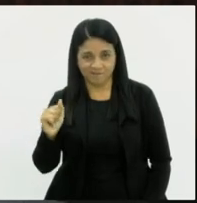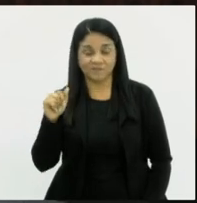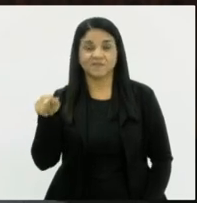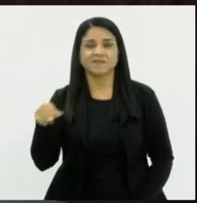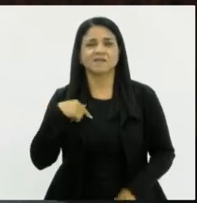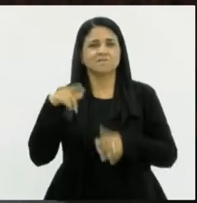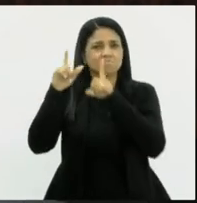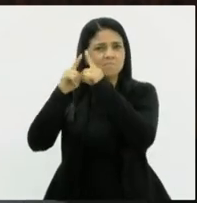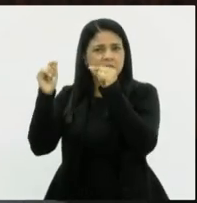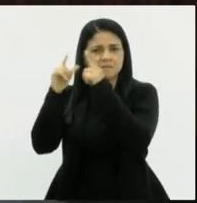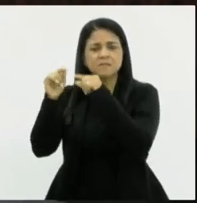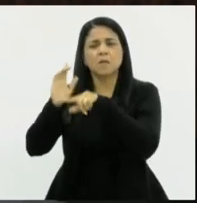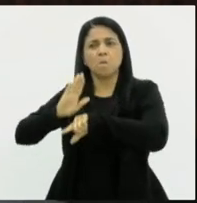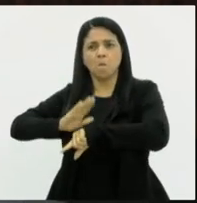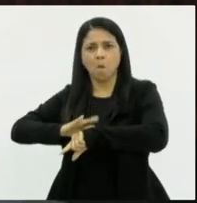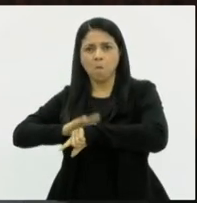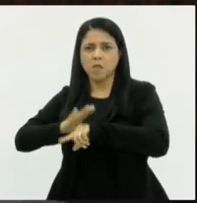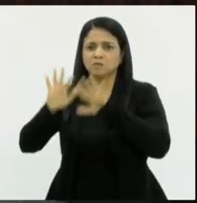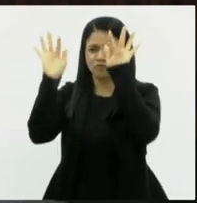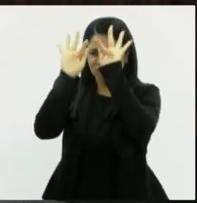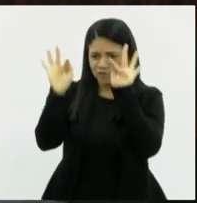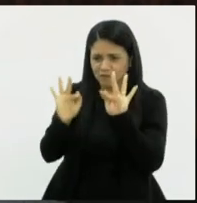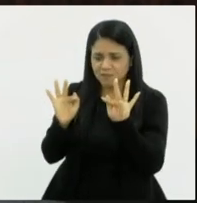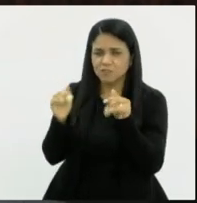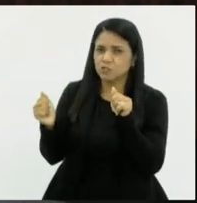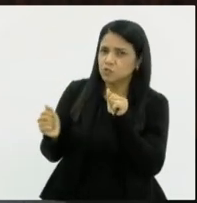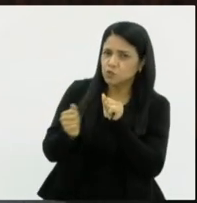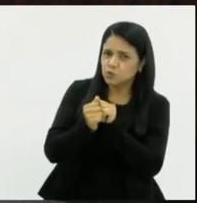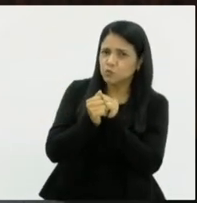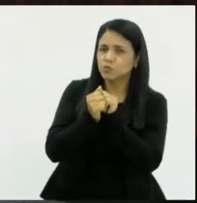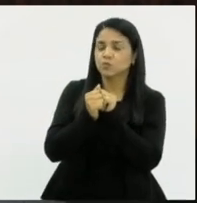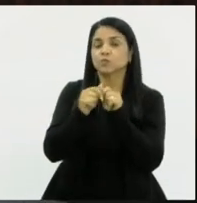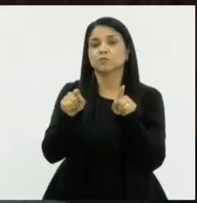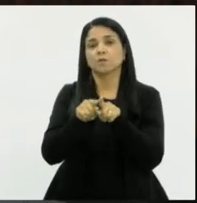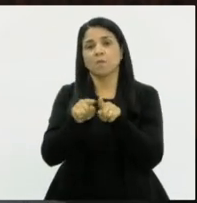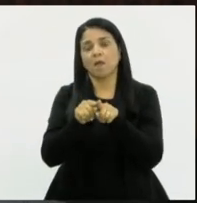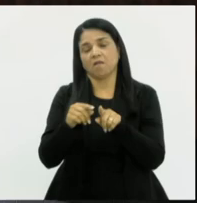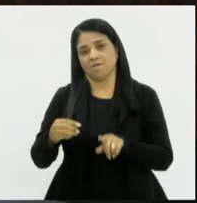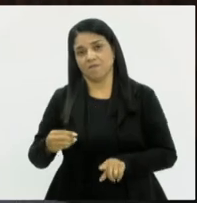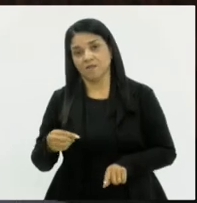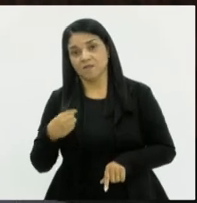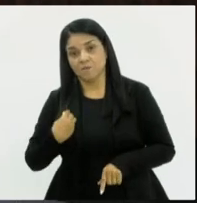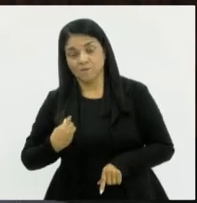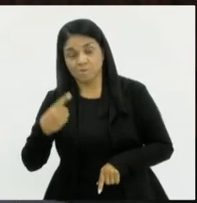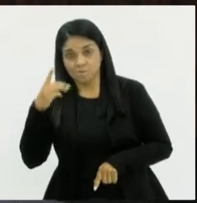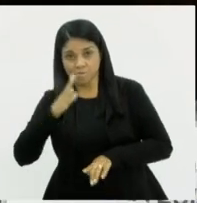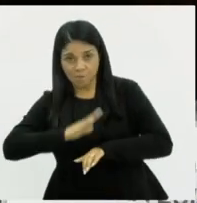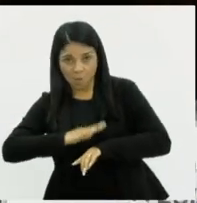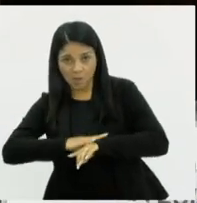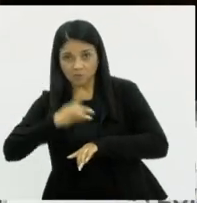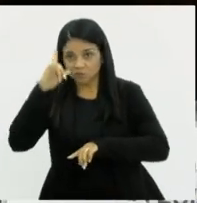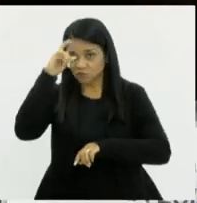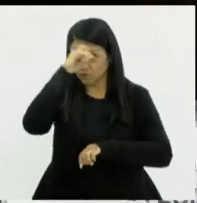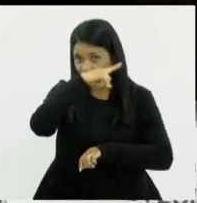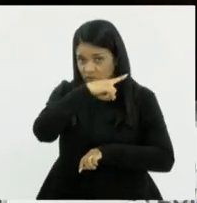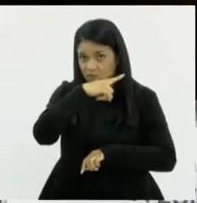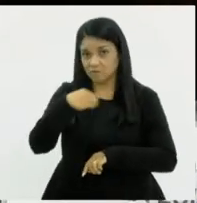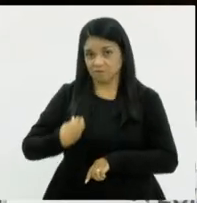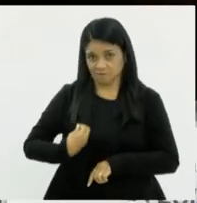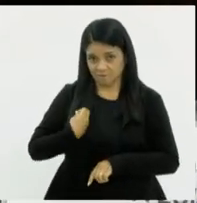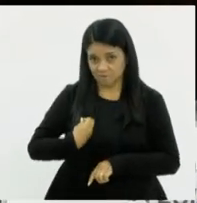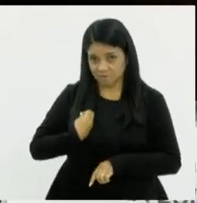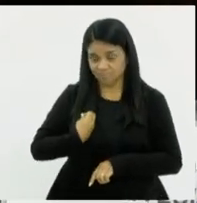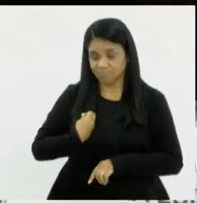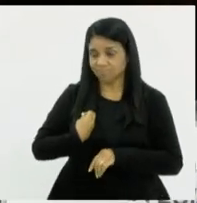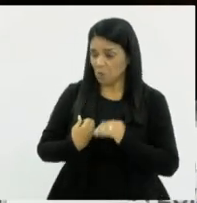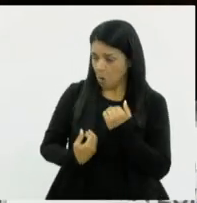diante de momentos felizes que passamos juntos, e nos momentos difíceis, estivemos ao seu lado, e você